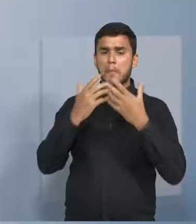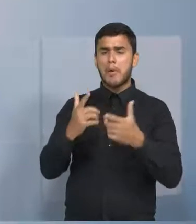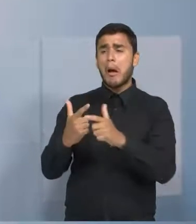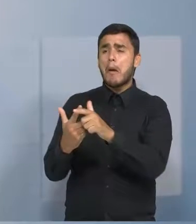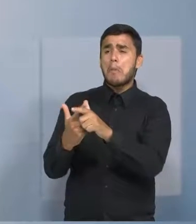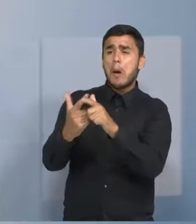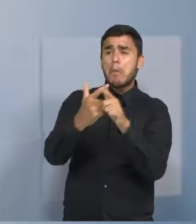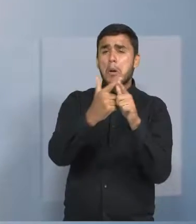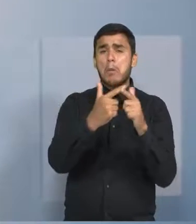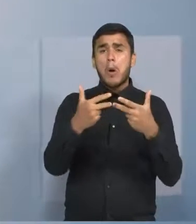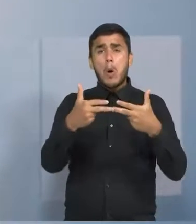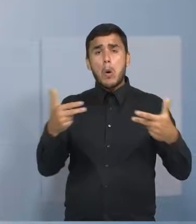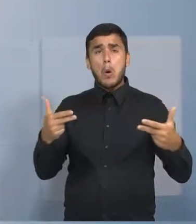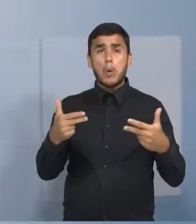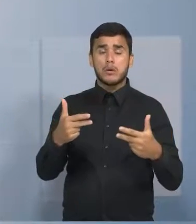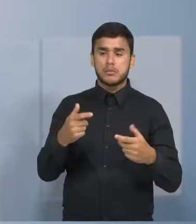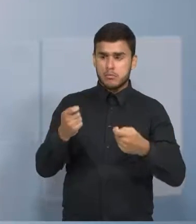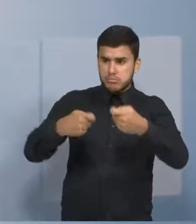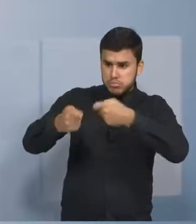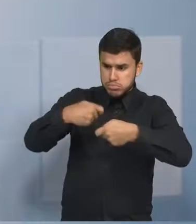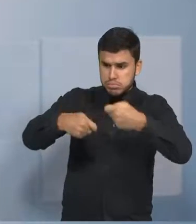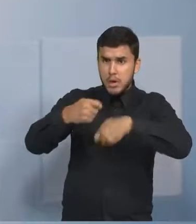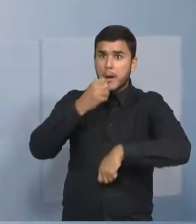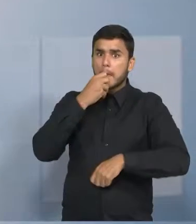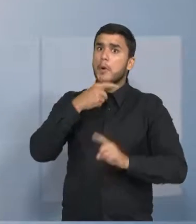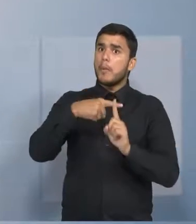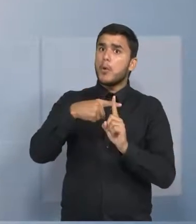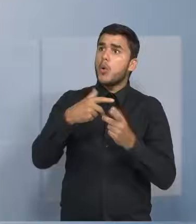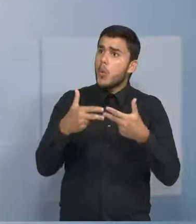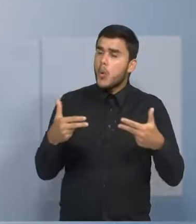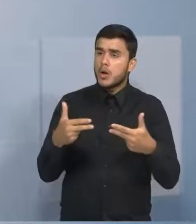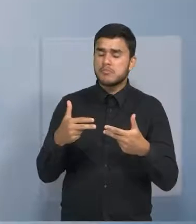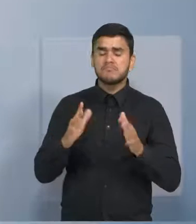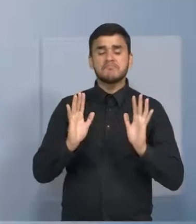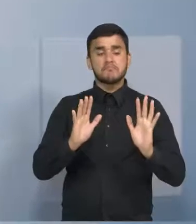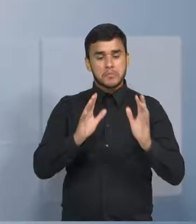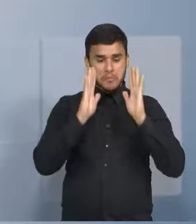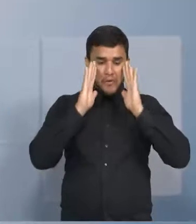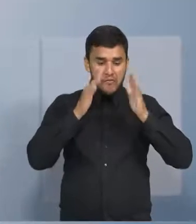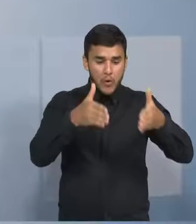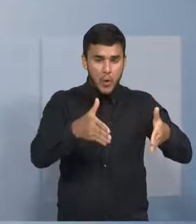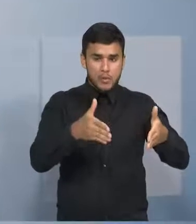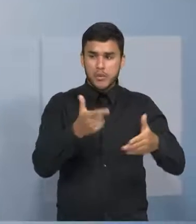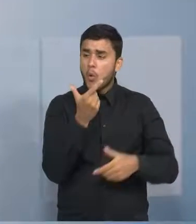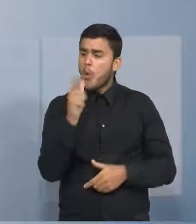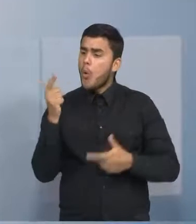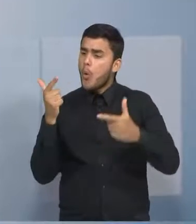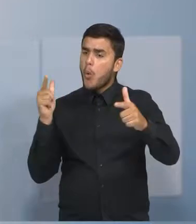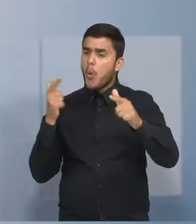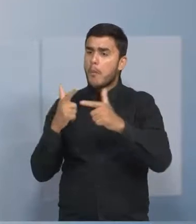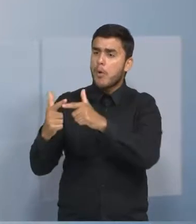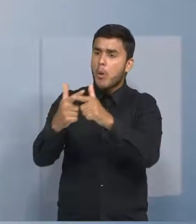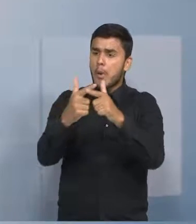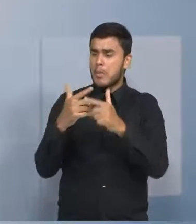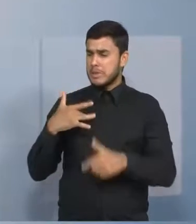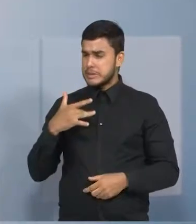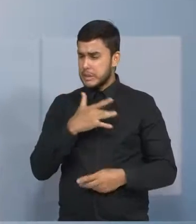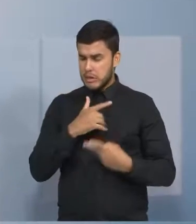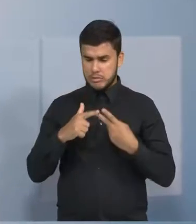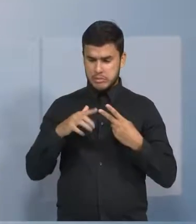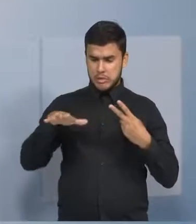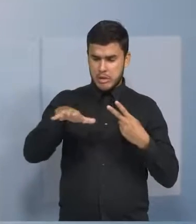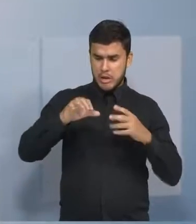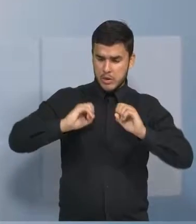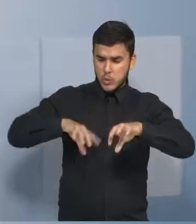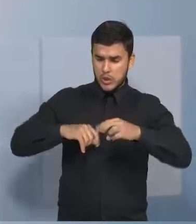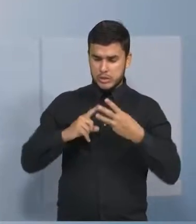Só porque nós temos alguns sinais positivos na economia, outras questões devem ser empurrado para uma barriga. É como você